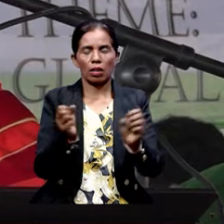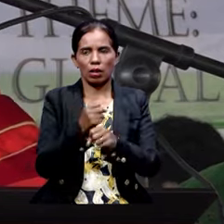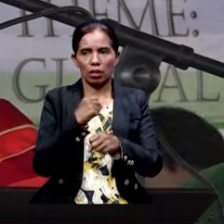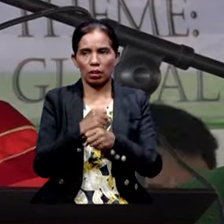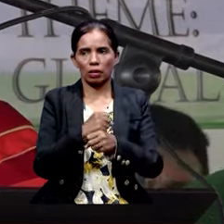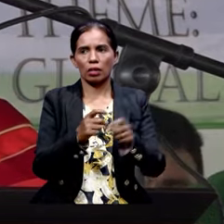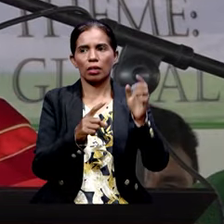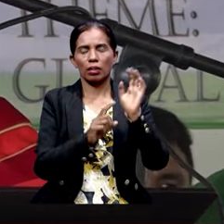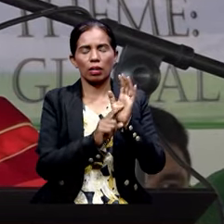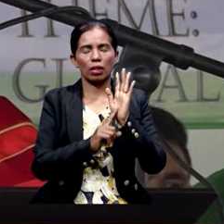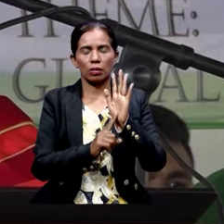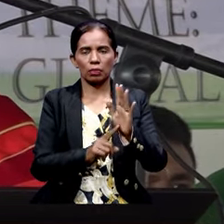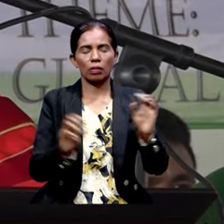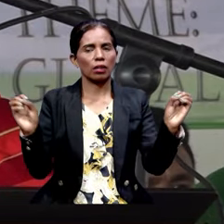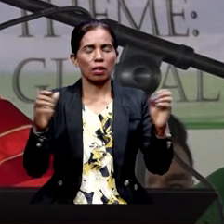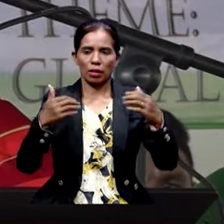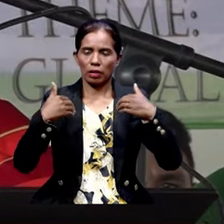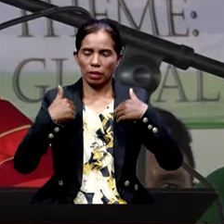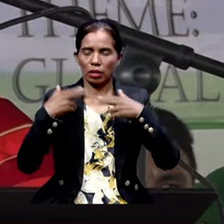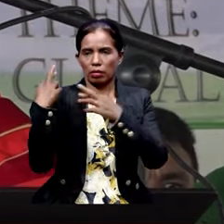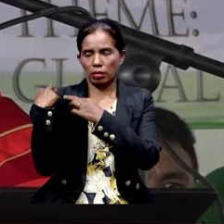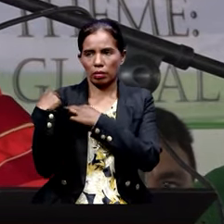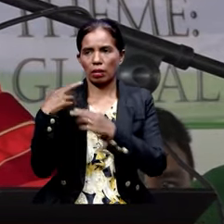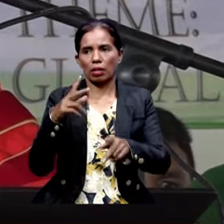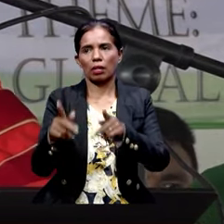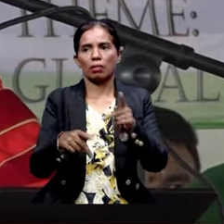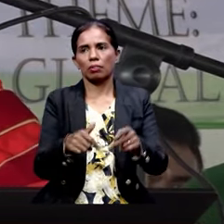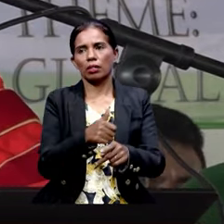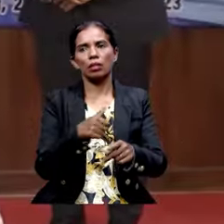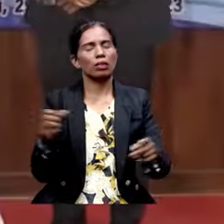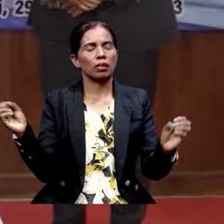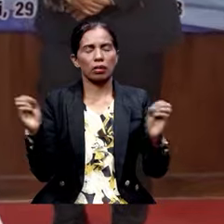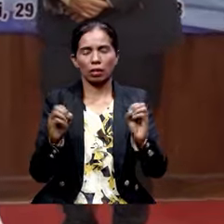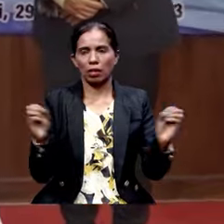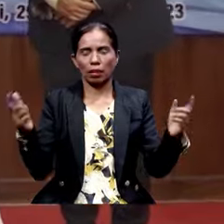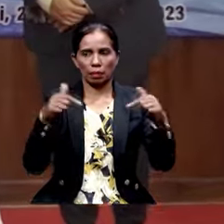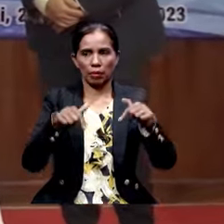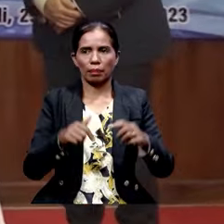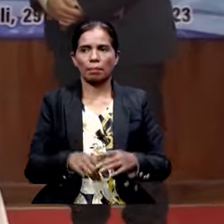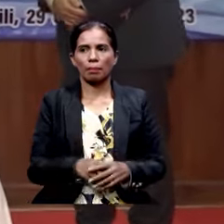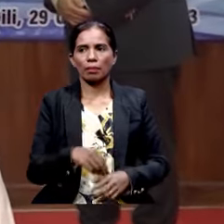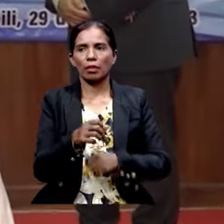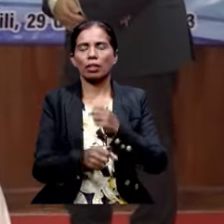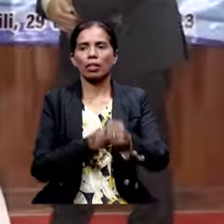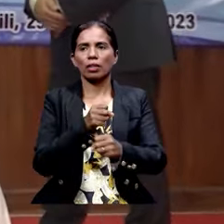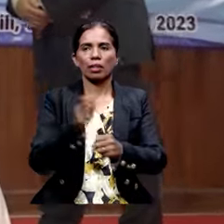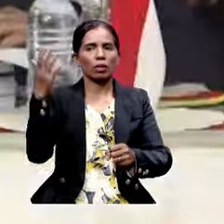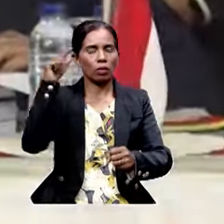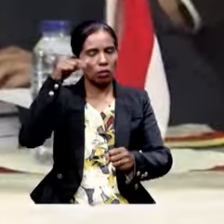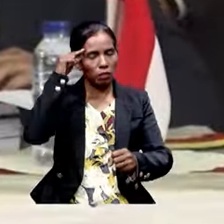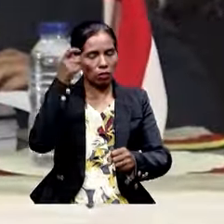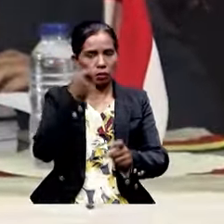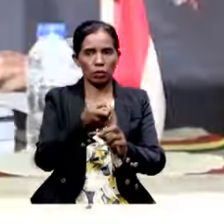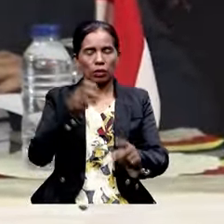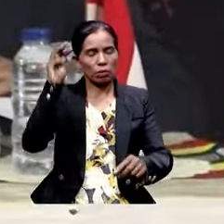tudo. Irresponsabilidade. Investidores em Arena de ser aceitado. E a Tinancoto, governo Lihusi, Ministério